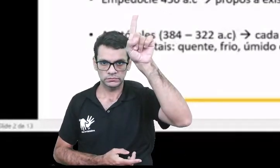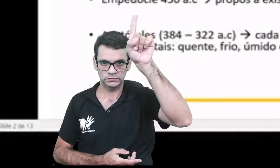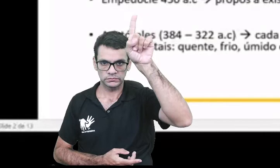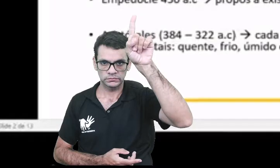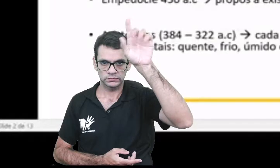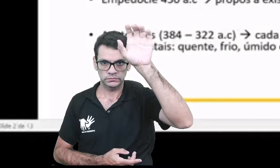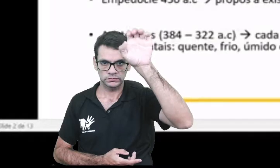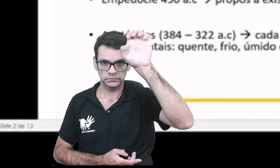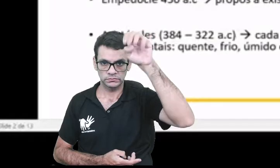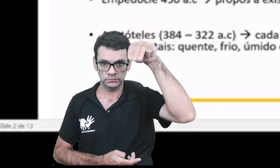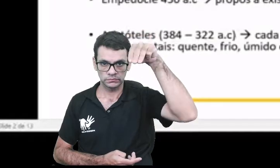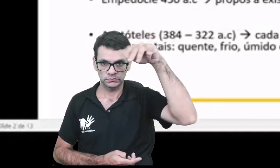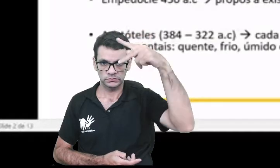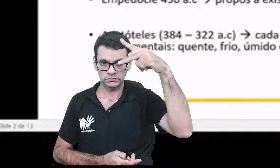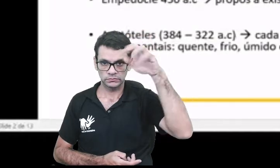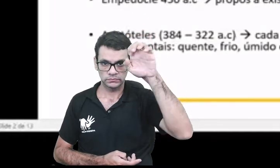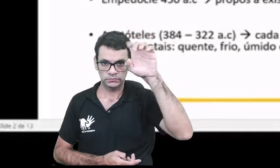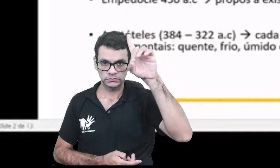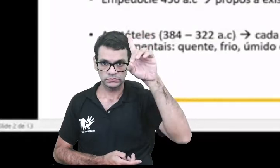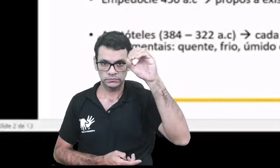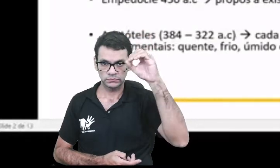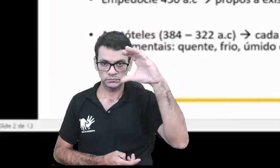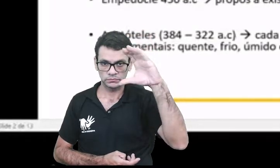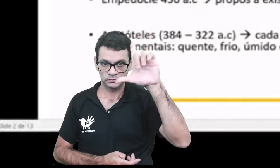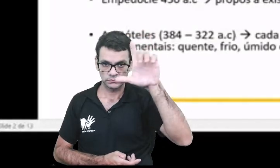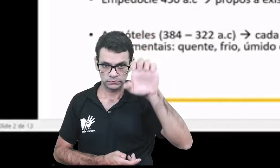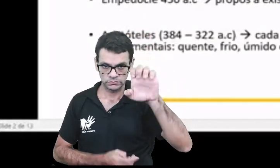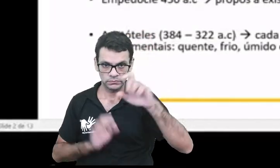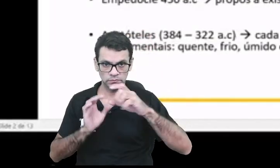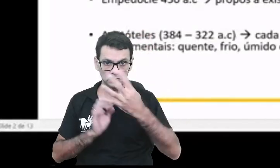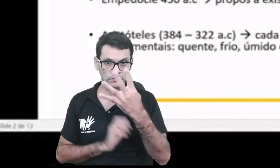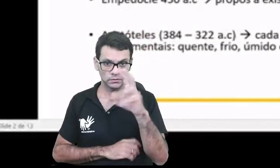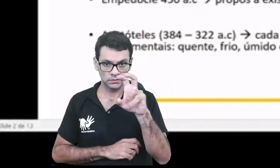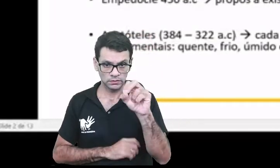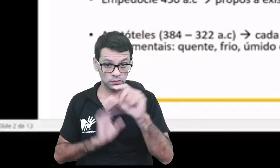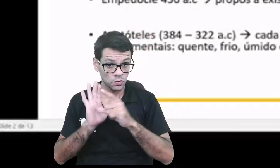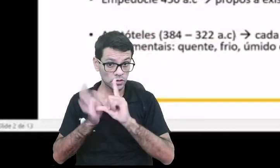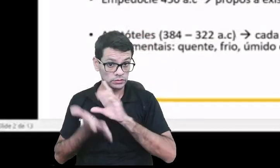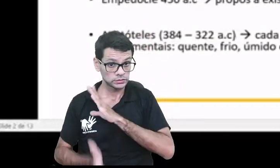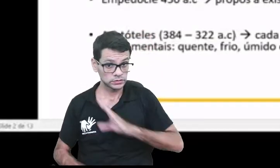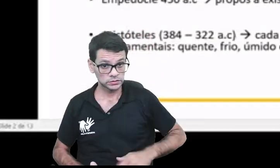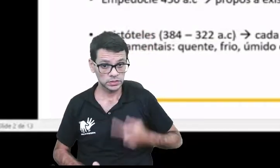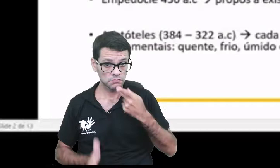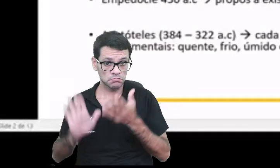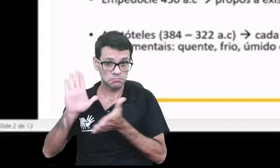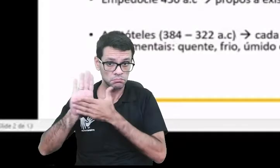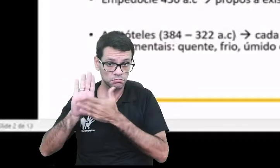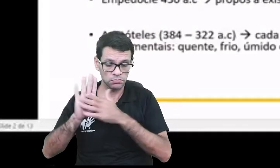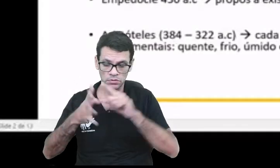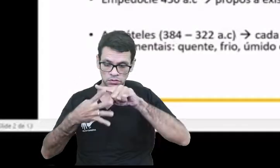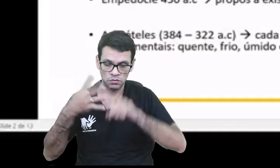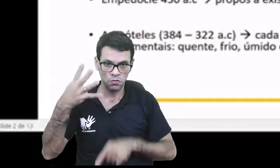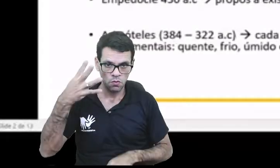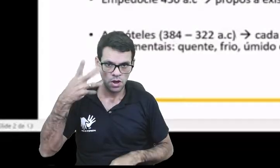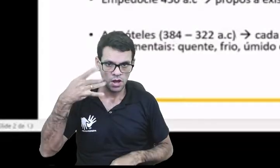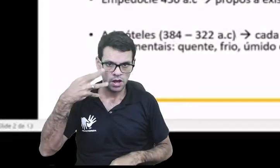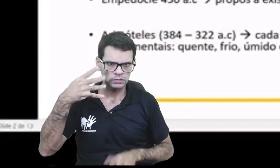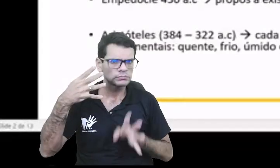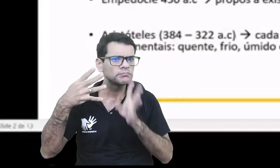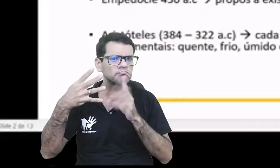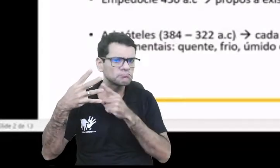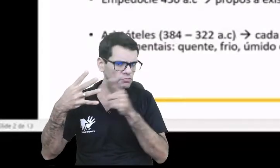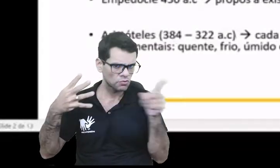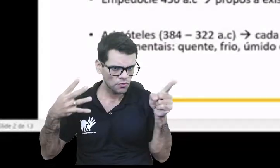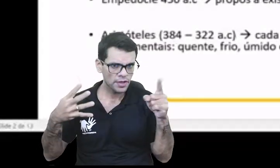enroscada, 450 anos antes de Cristo, ele propôs a existência de 4 elementos. Essa é bem conhecida de vocês,